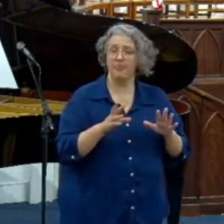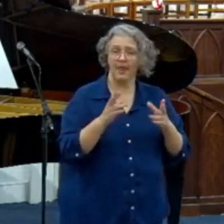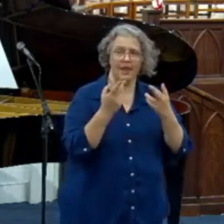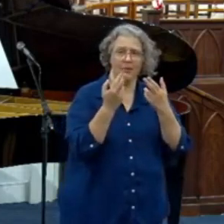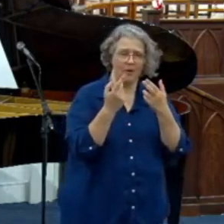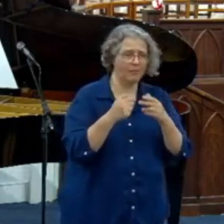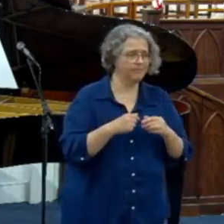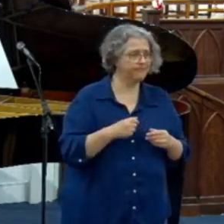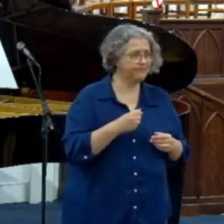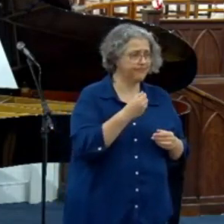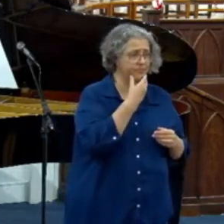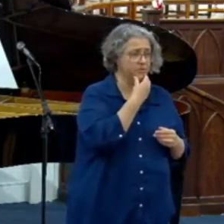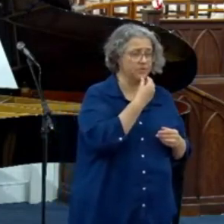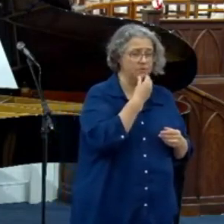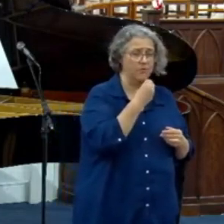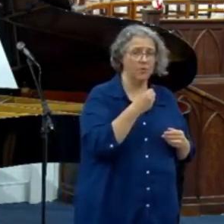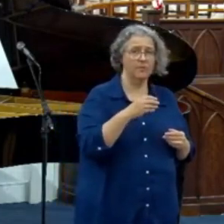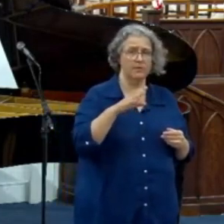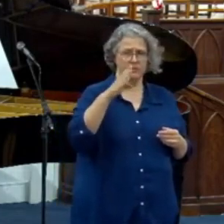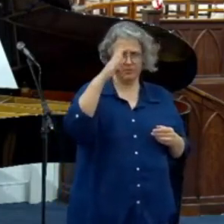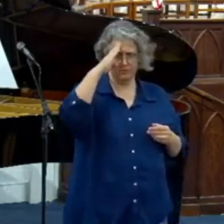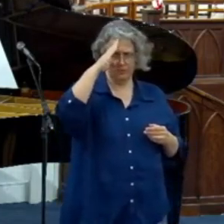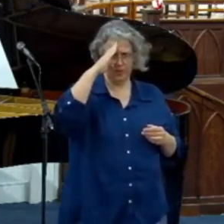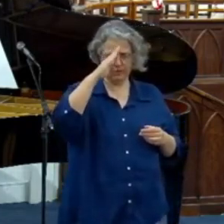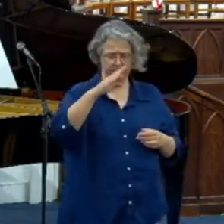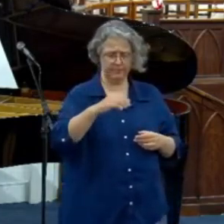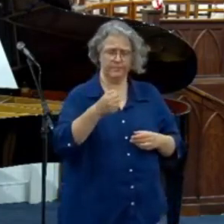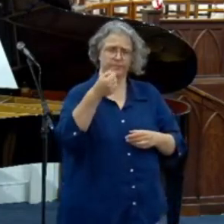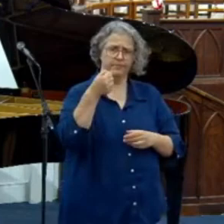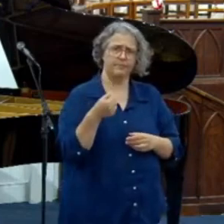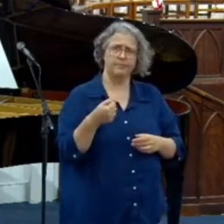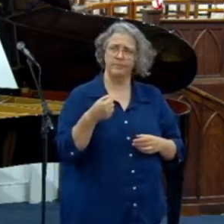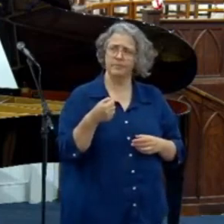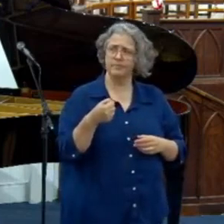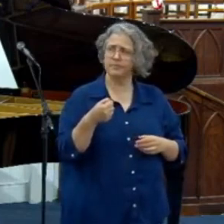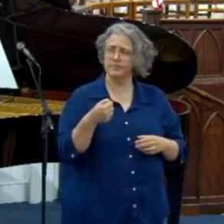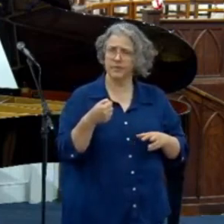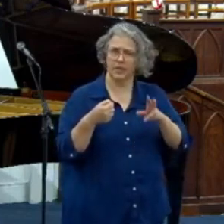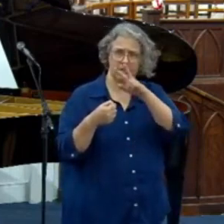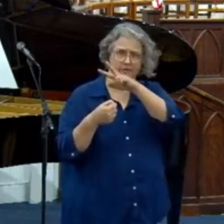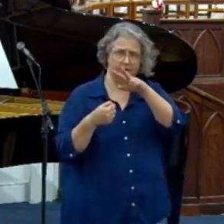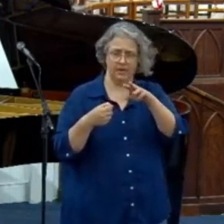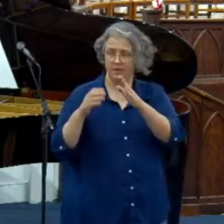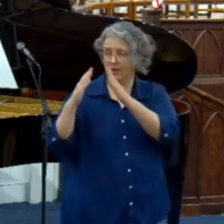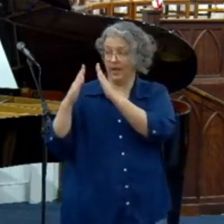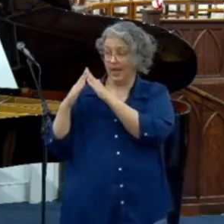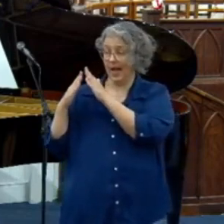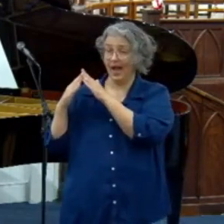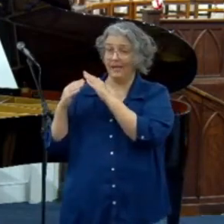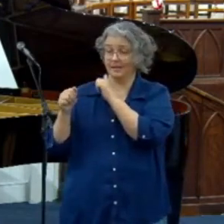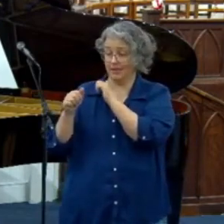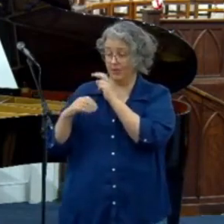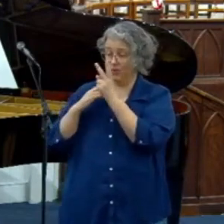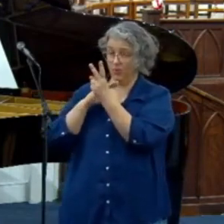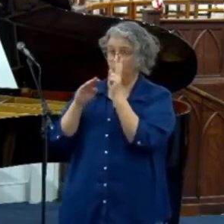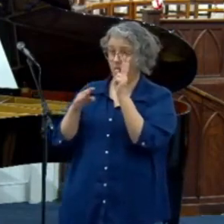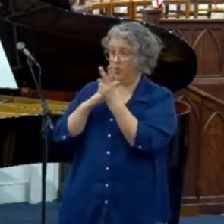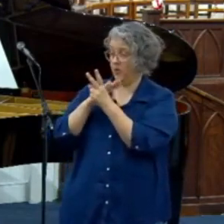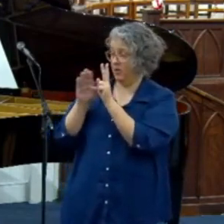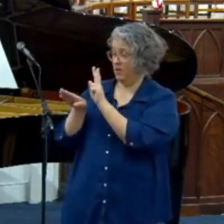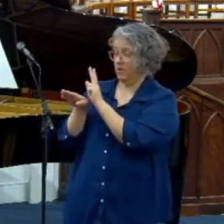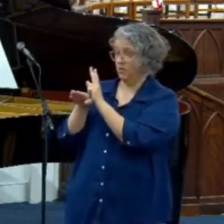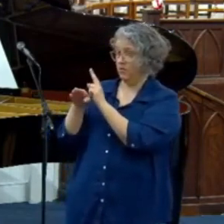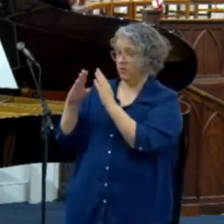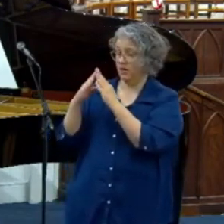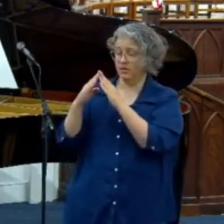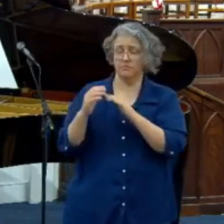casa ou uma cidade, e ele sabe que os seus inimigos estão à espreita, no escuro. O guarda é um alvo